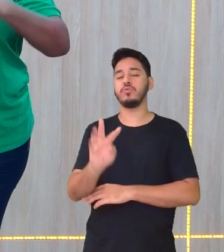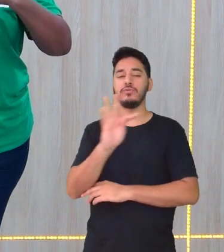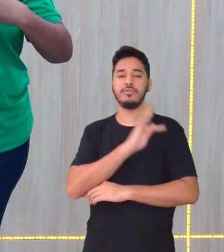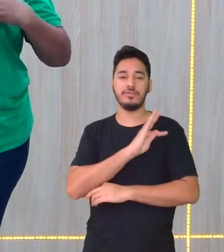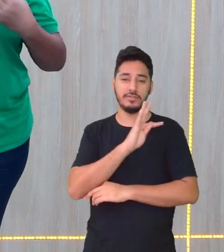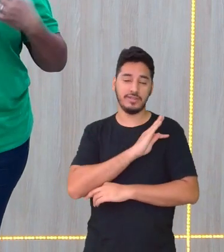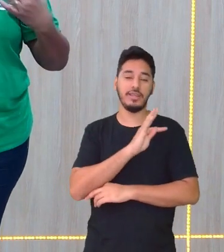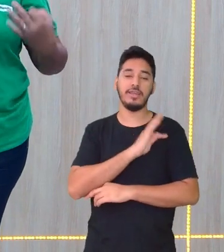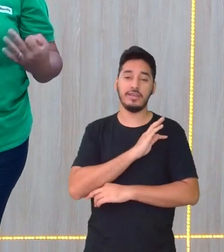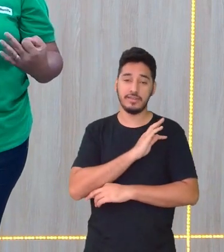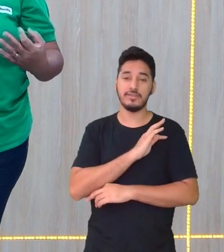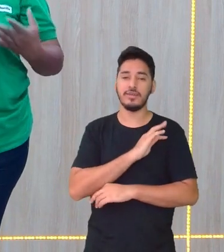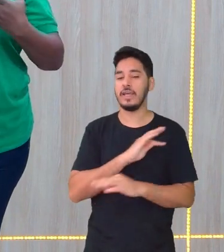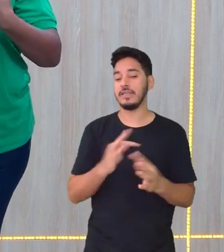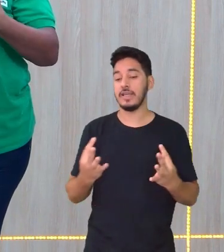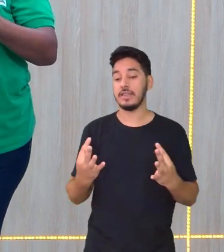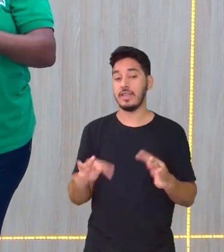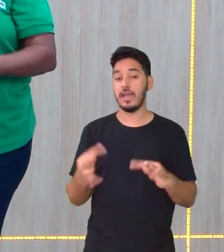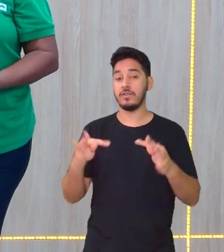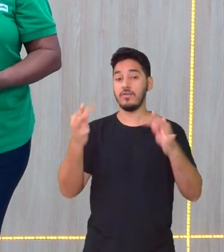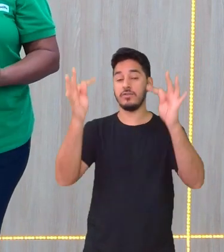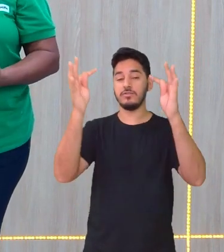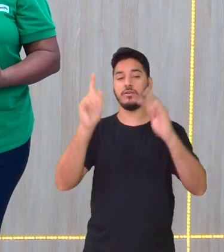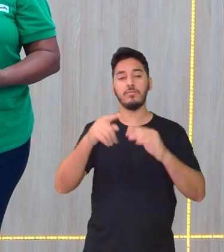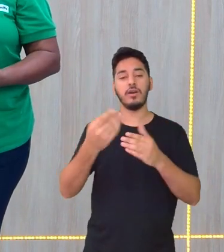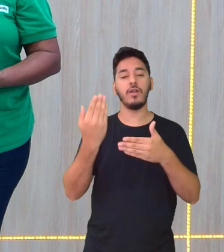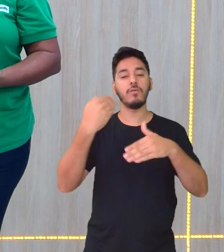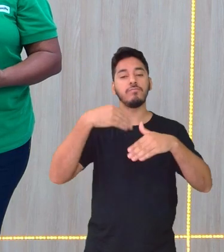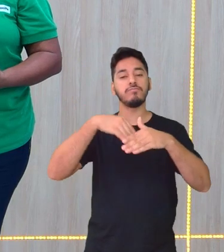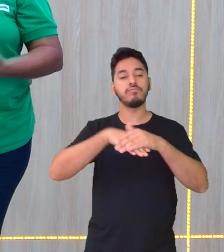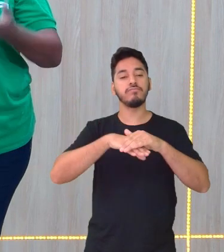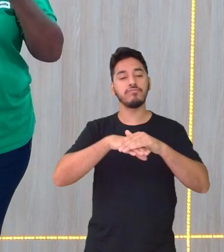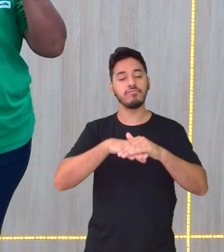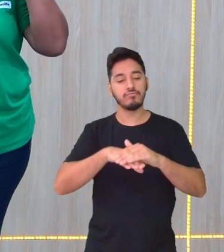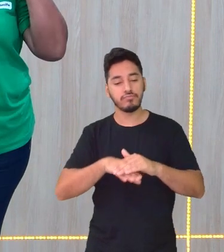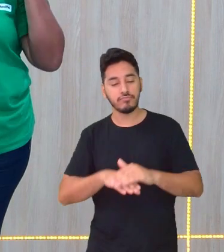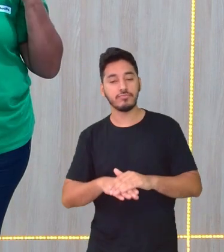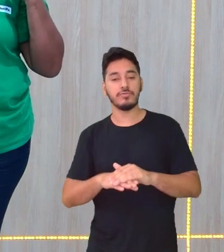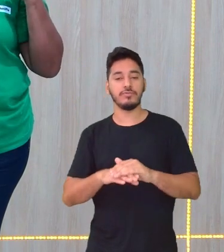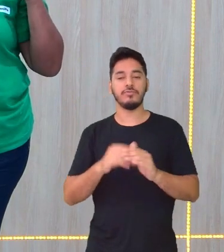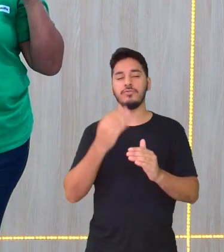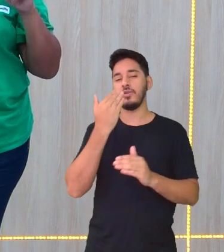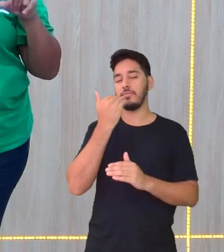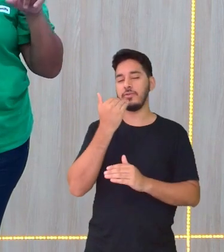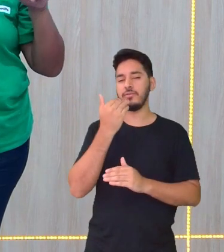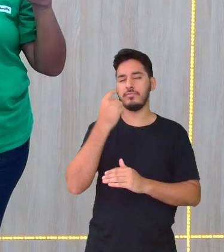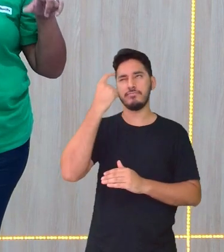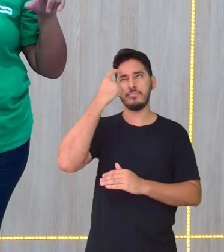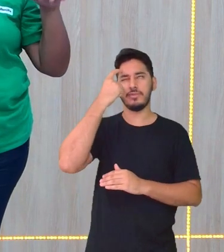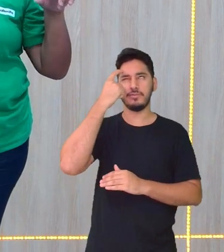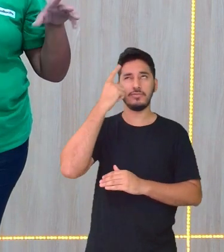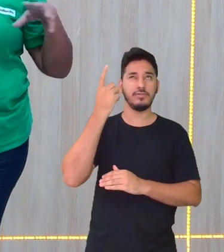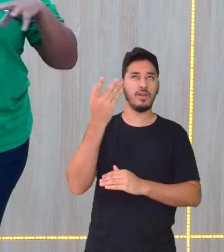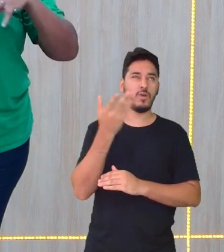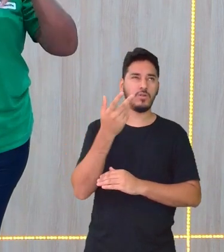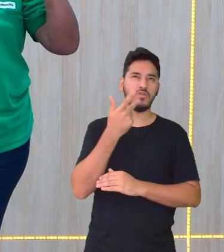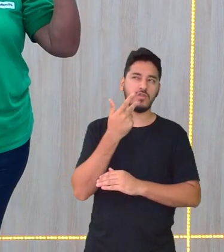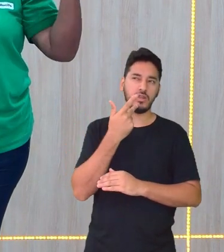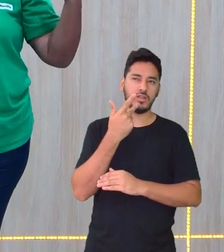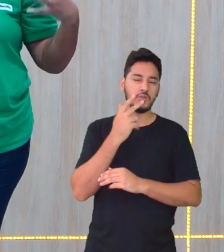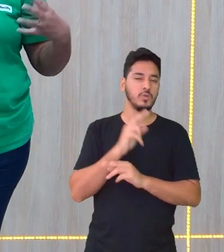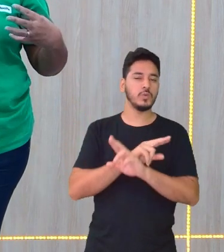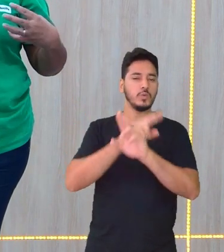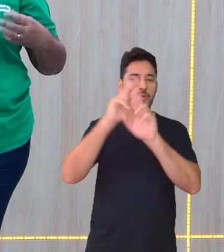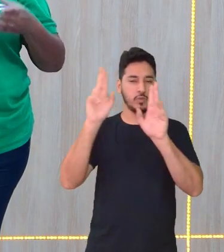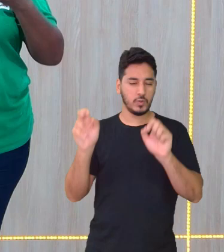técnica, essa tecnologia para conservação dos alimentos. Eu imagino que no momento que eu estou falando